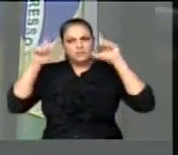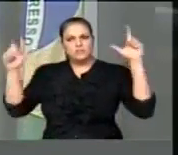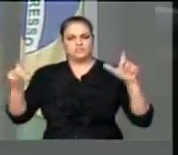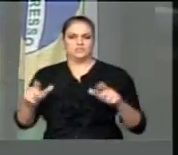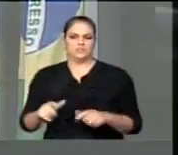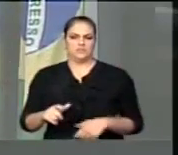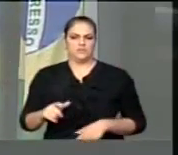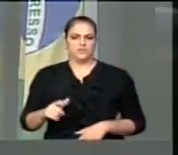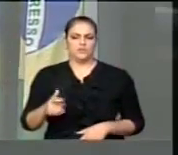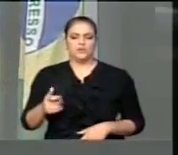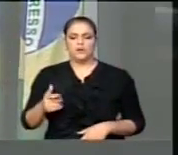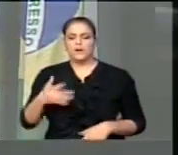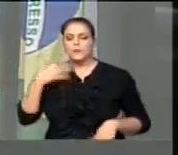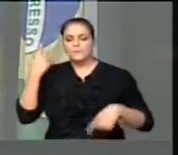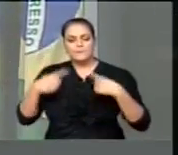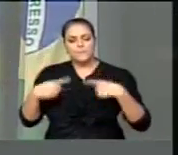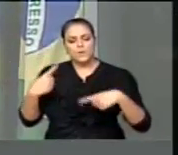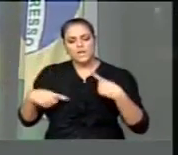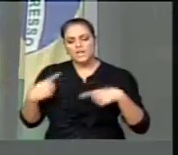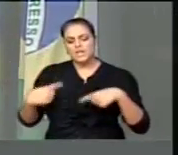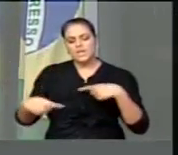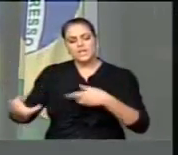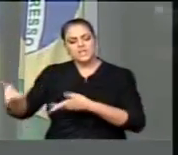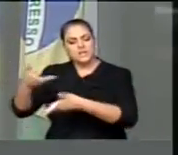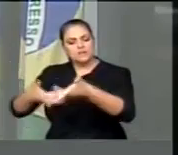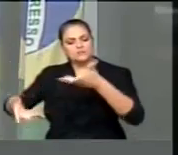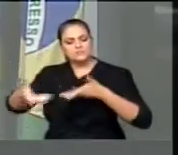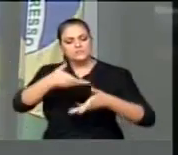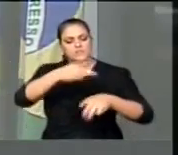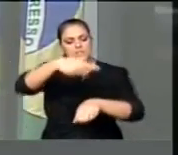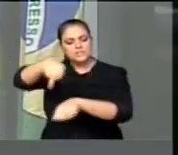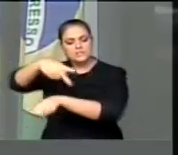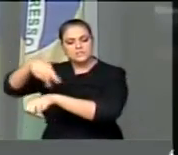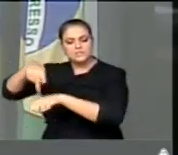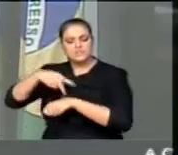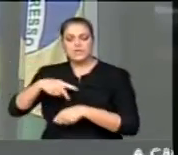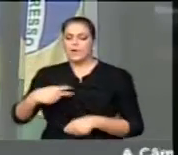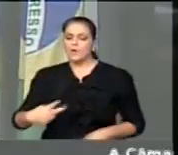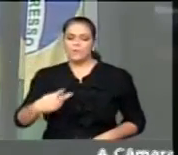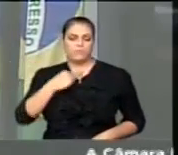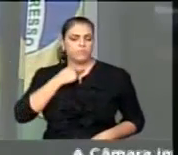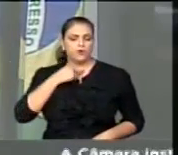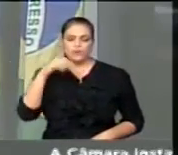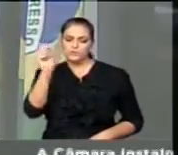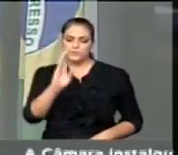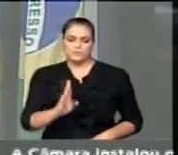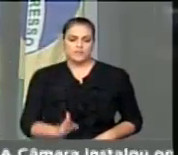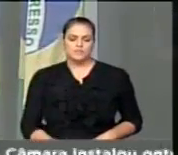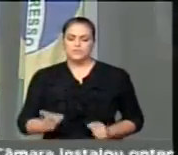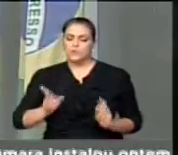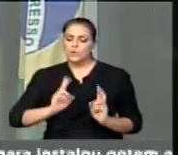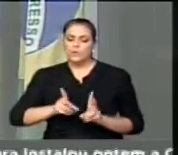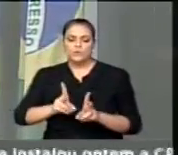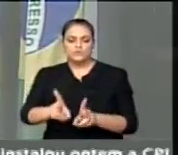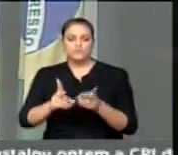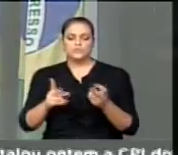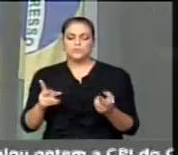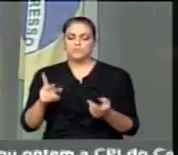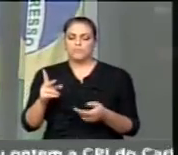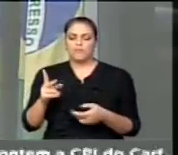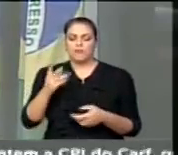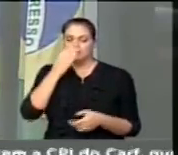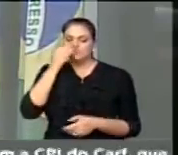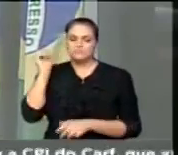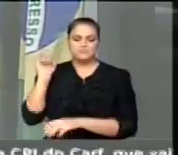A mudança na política externa brasileira. Não dá para o país continuar a negar, a virar as